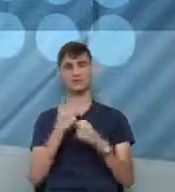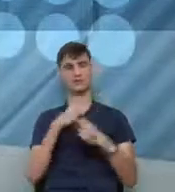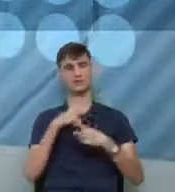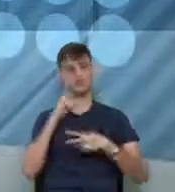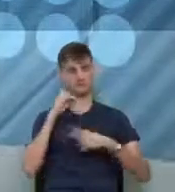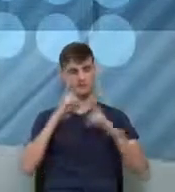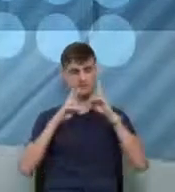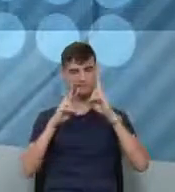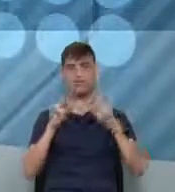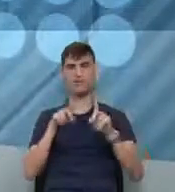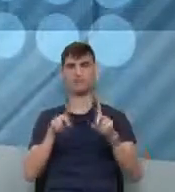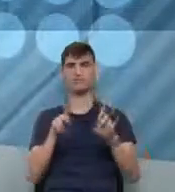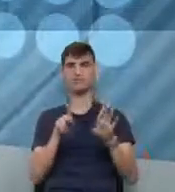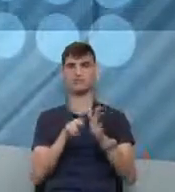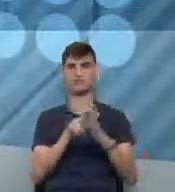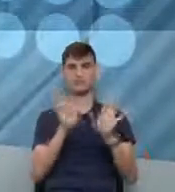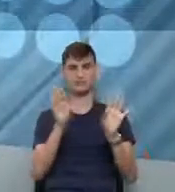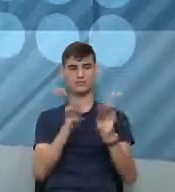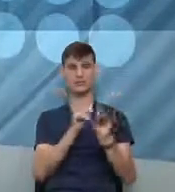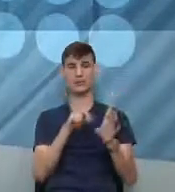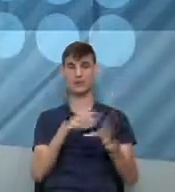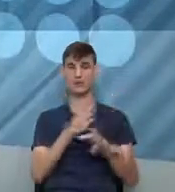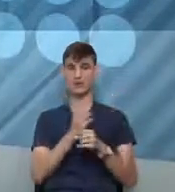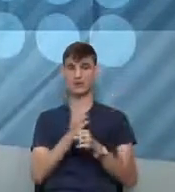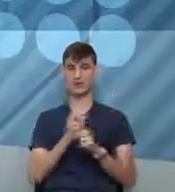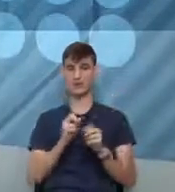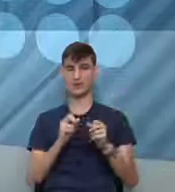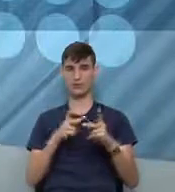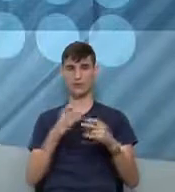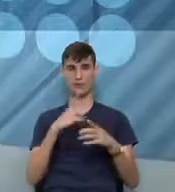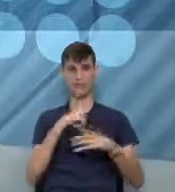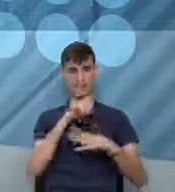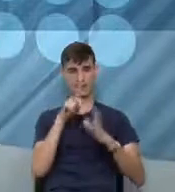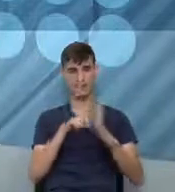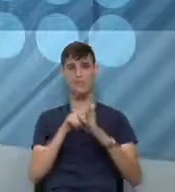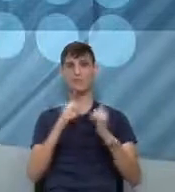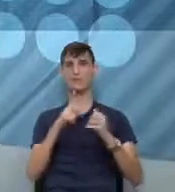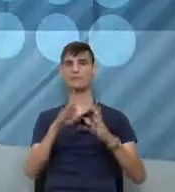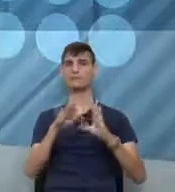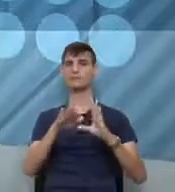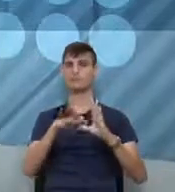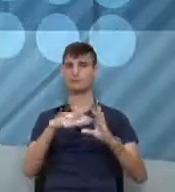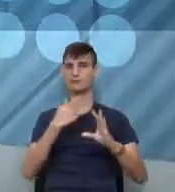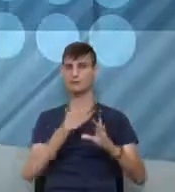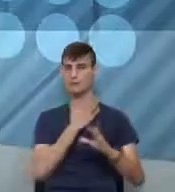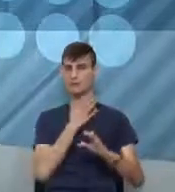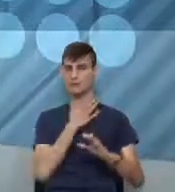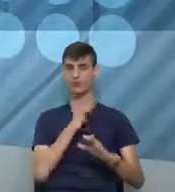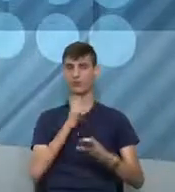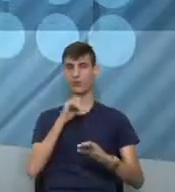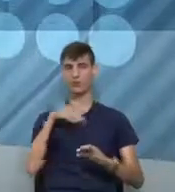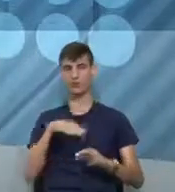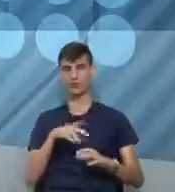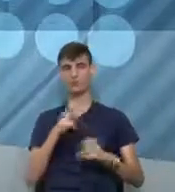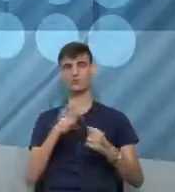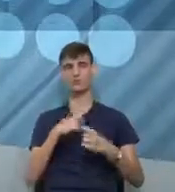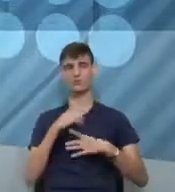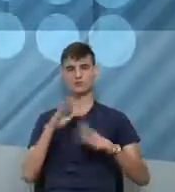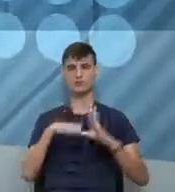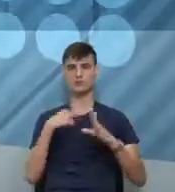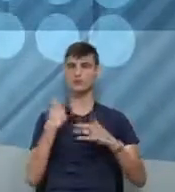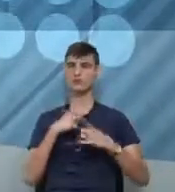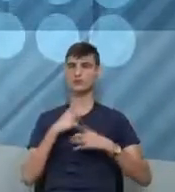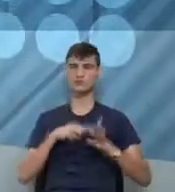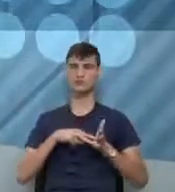que rever conteúdo que é básico lá do cálculo, tá bom? Qualquer dúvida também você pode ir encaminhando lá no nosso fórum, que nós estamos